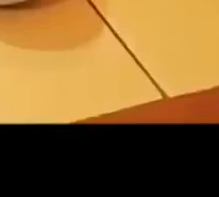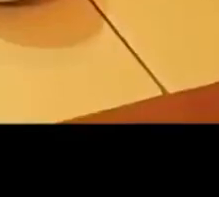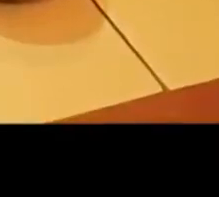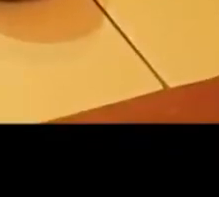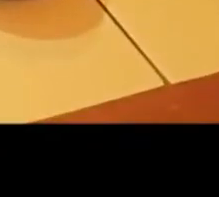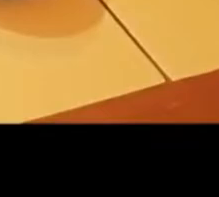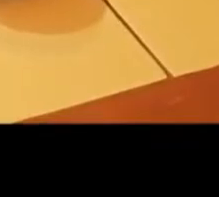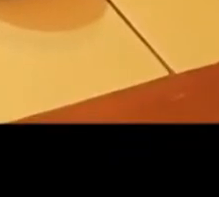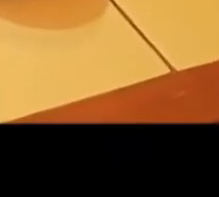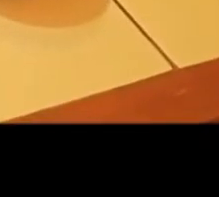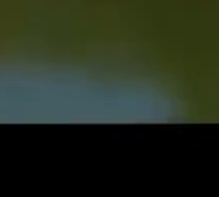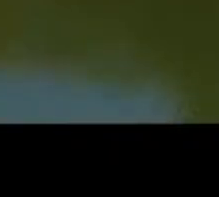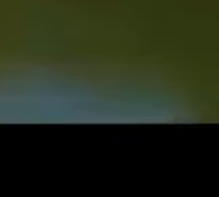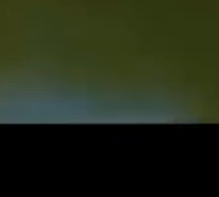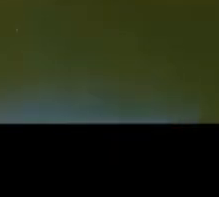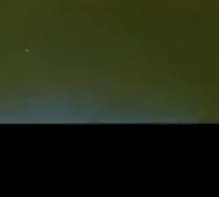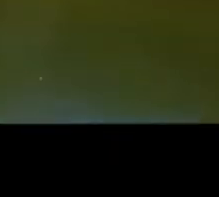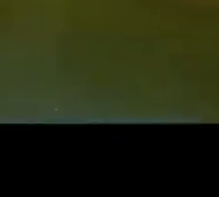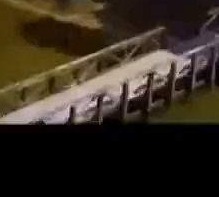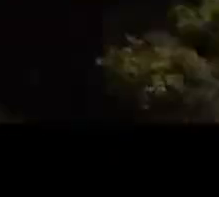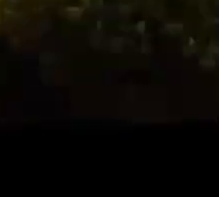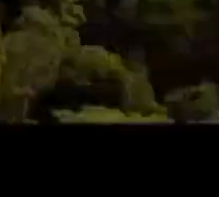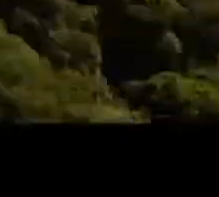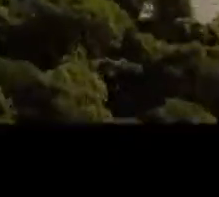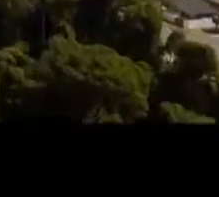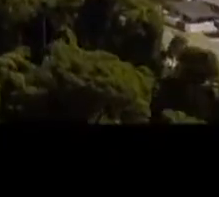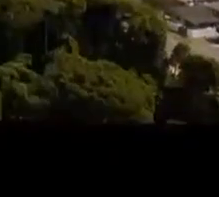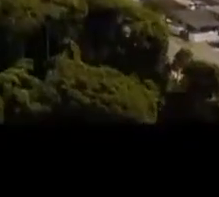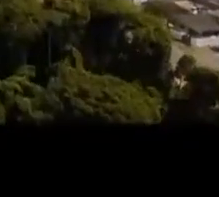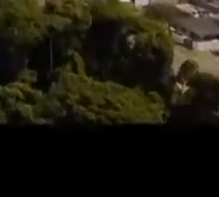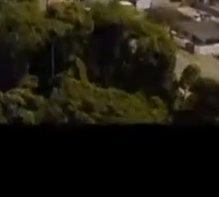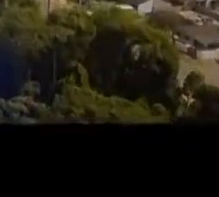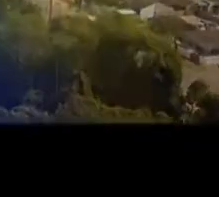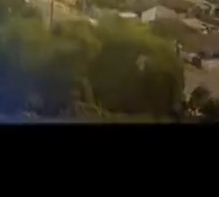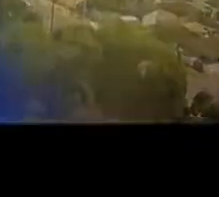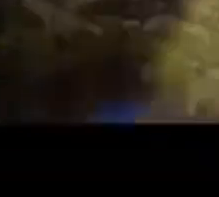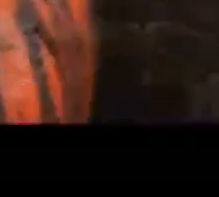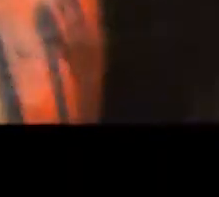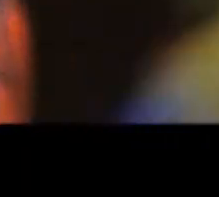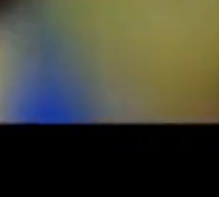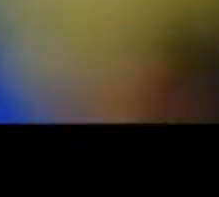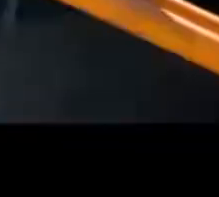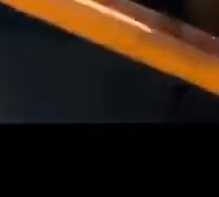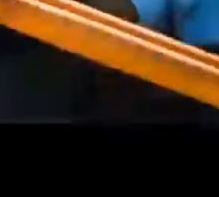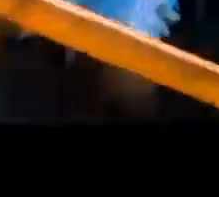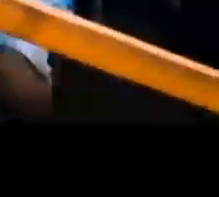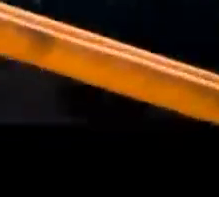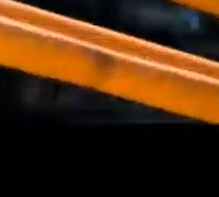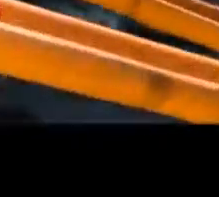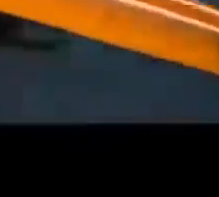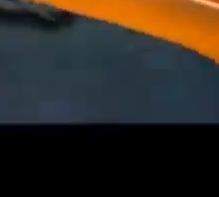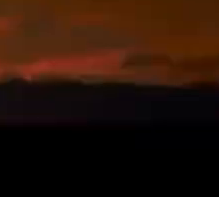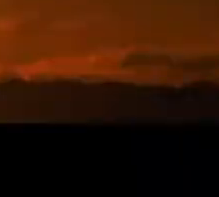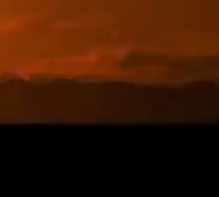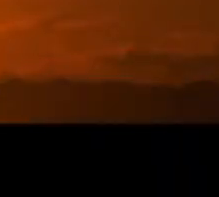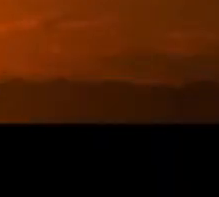ti, bela terra natal. Chova o céu dos teus dons